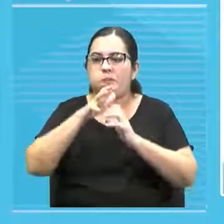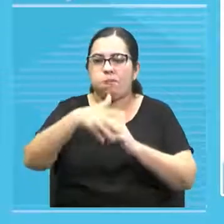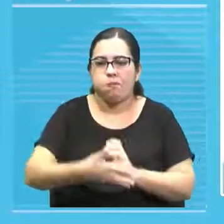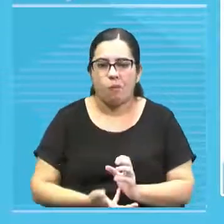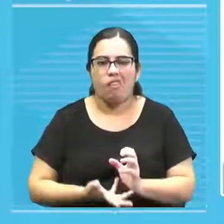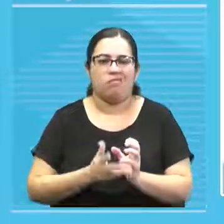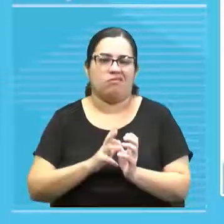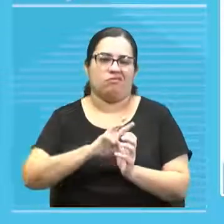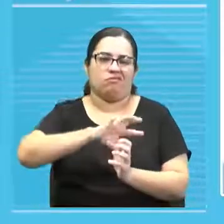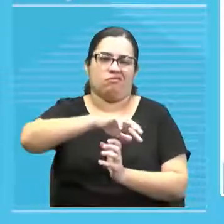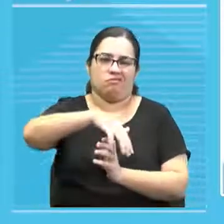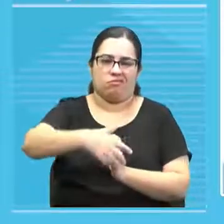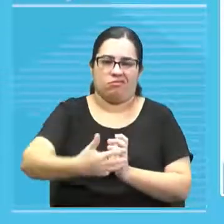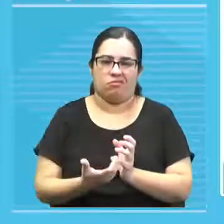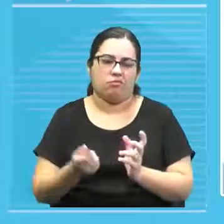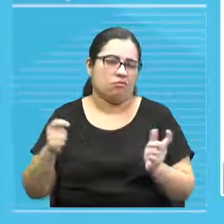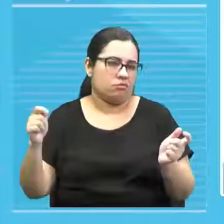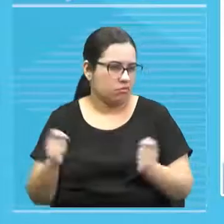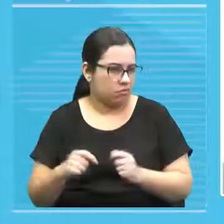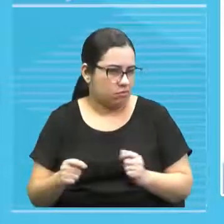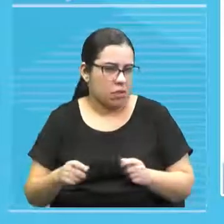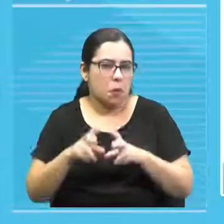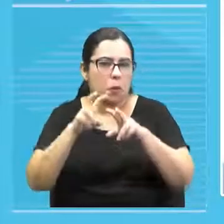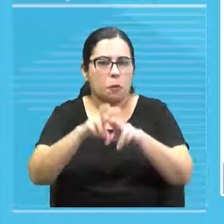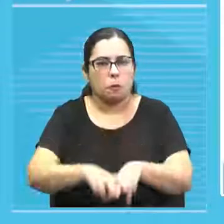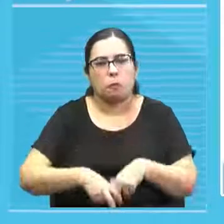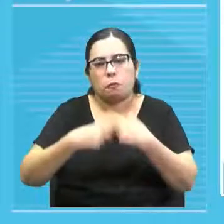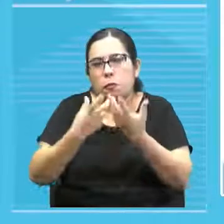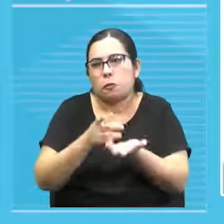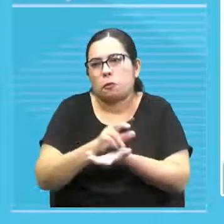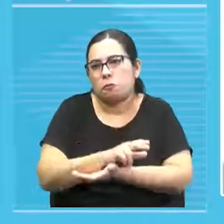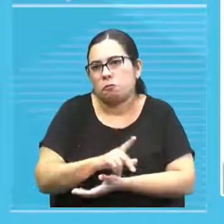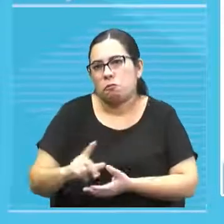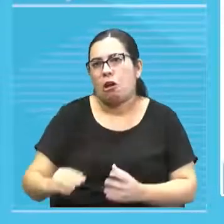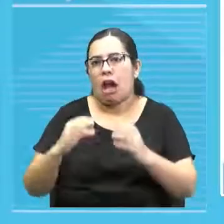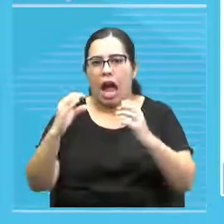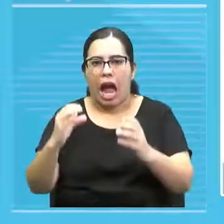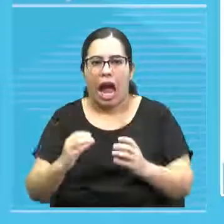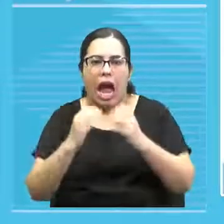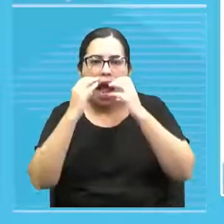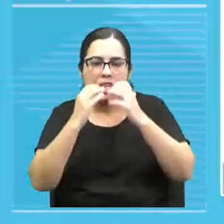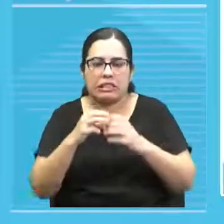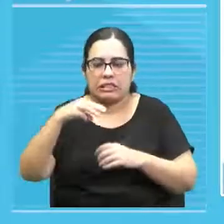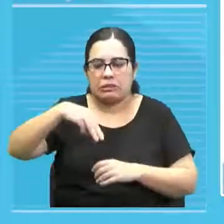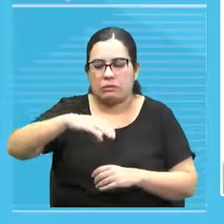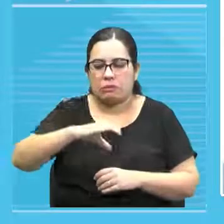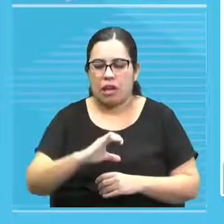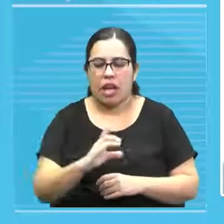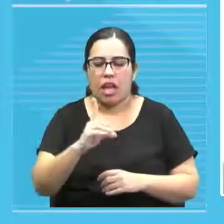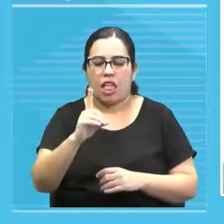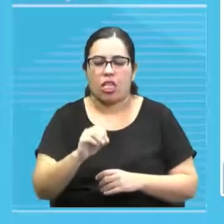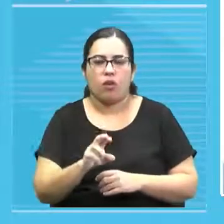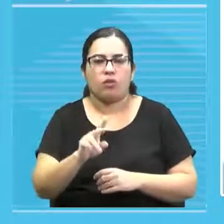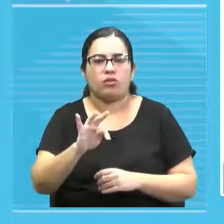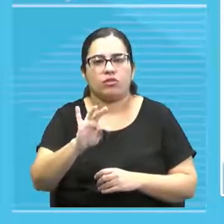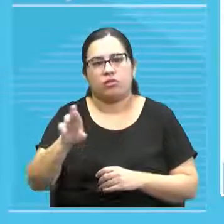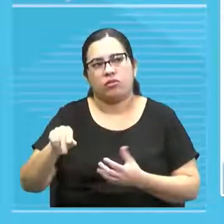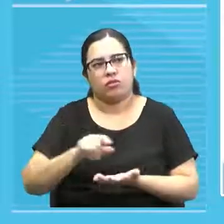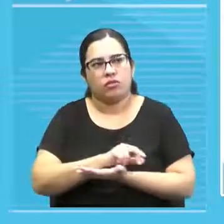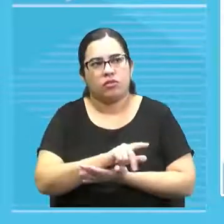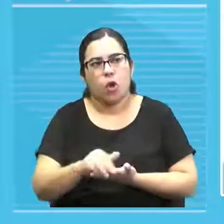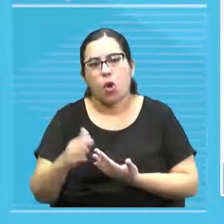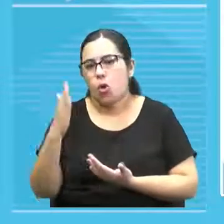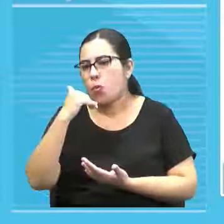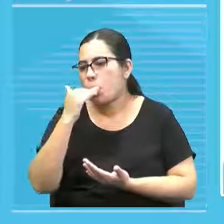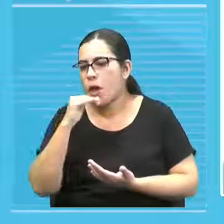por todo o mundo por exemplo através de marcas como o McDonald's tendem